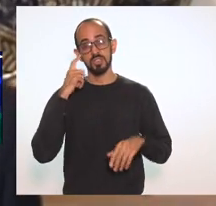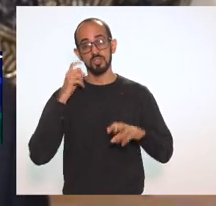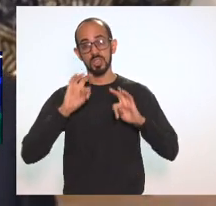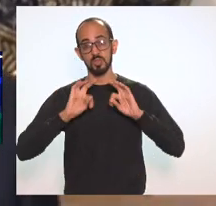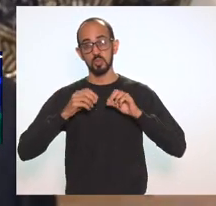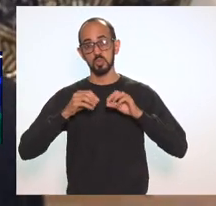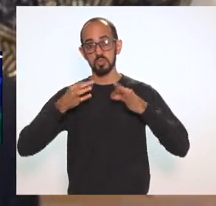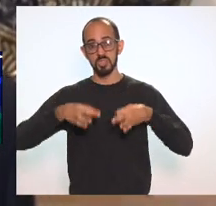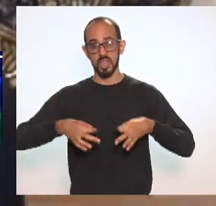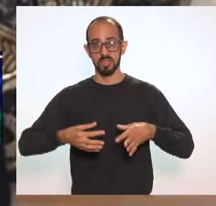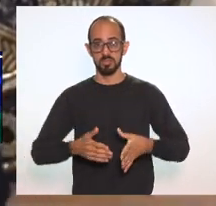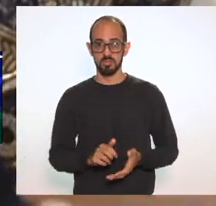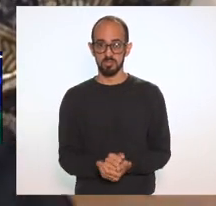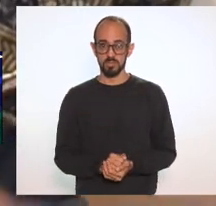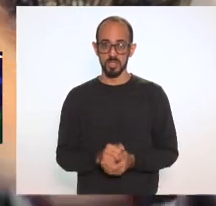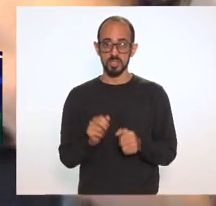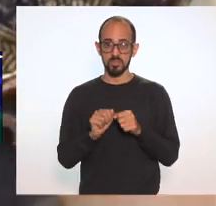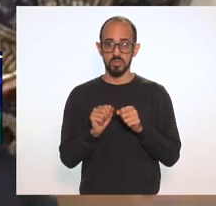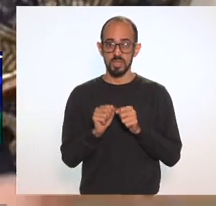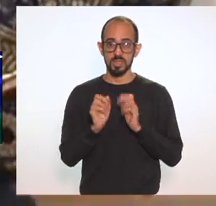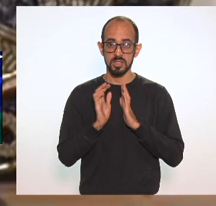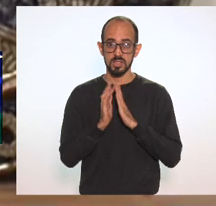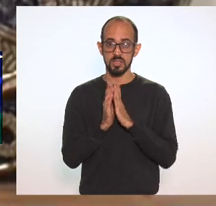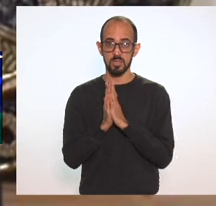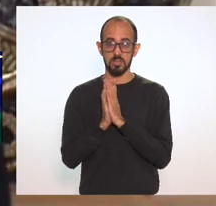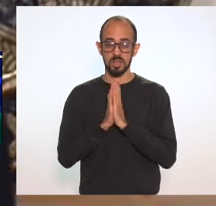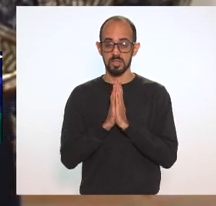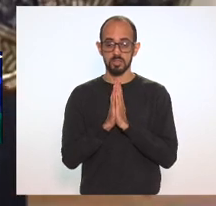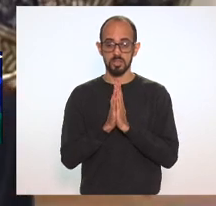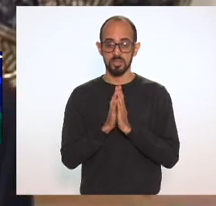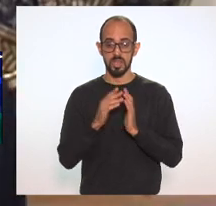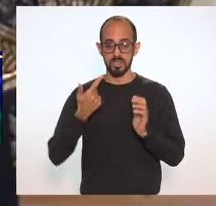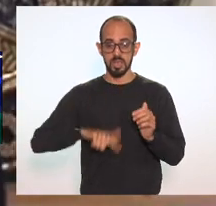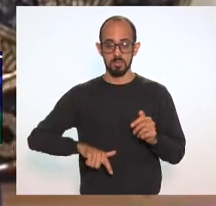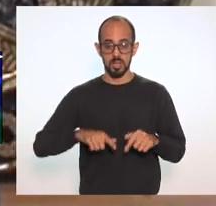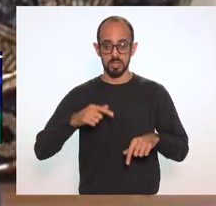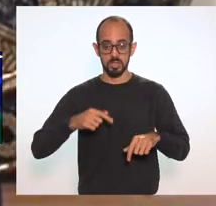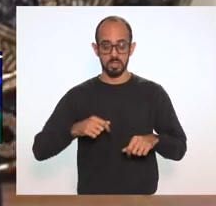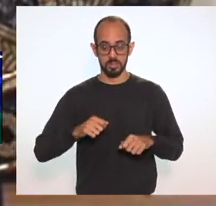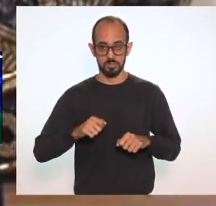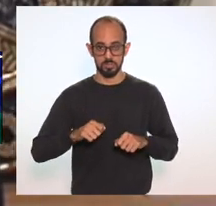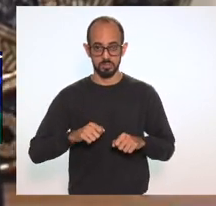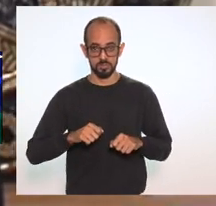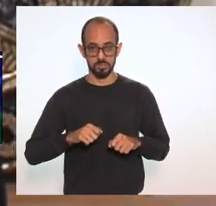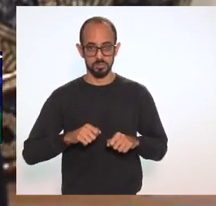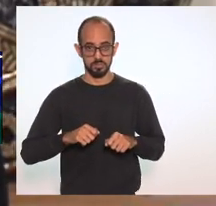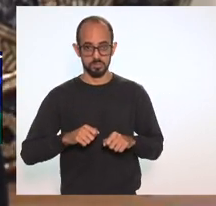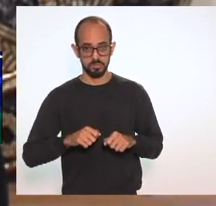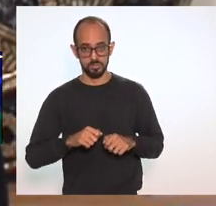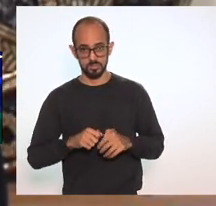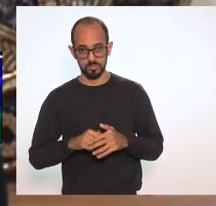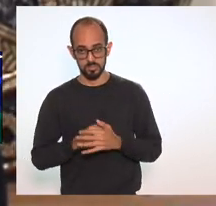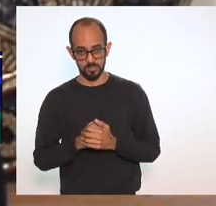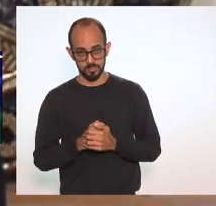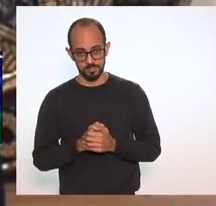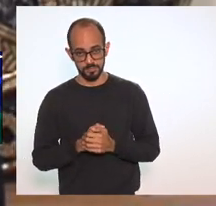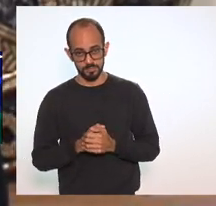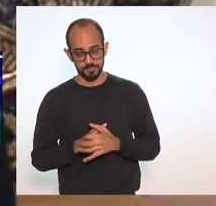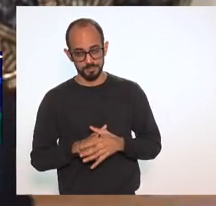que fazem essas aglomerações acabam repetindo sendo incidente nessa mesma questão